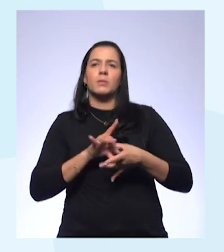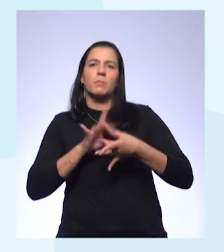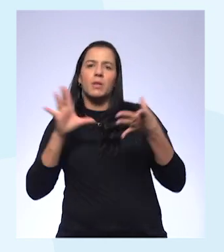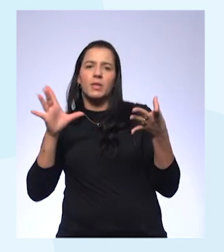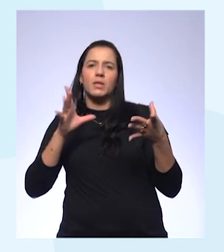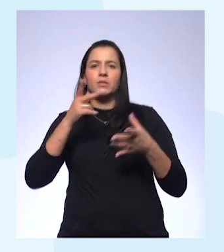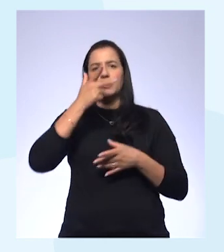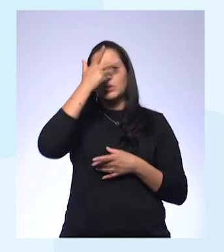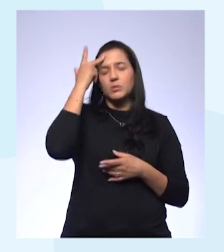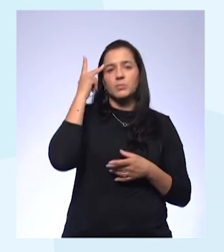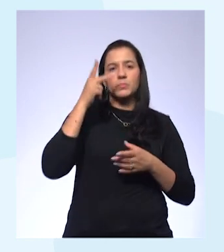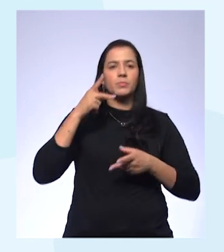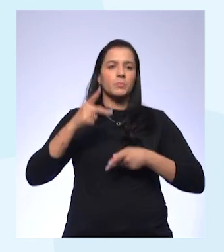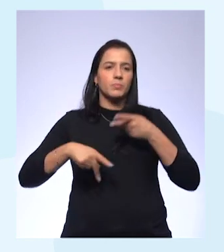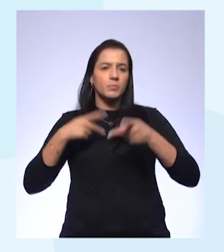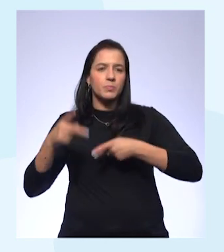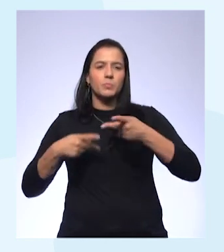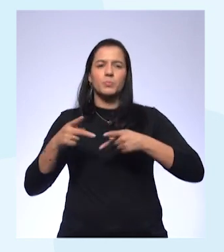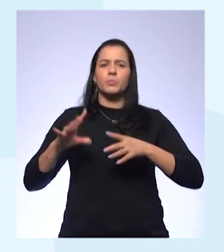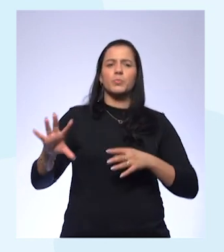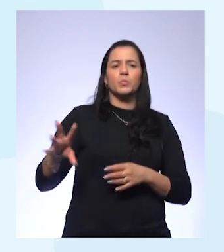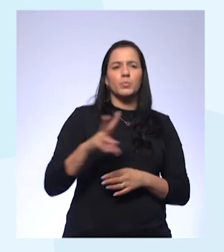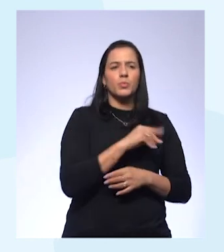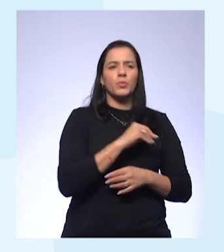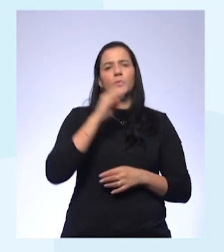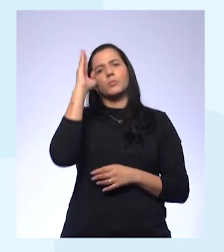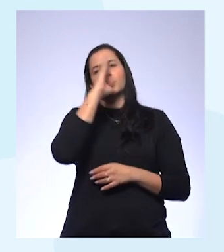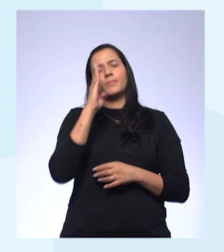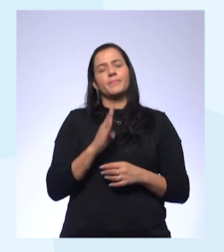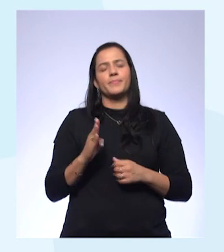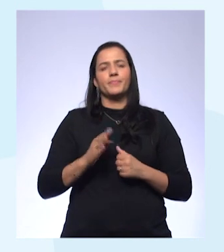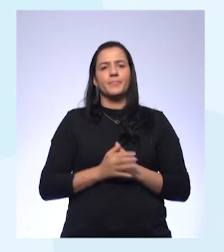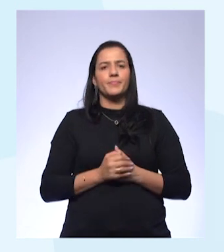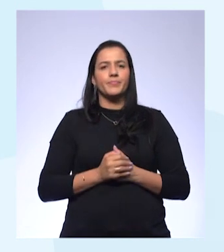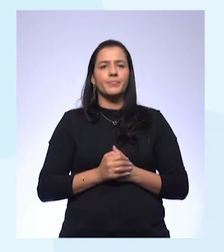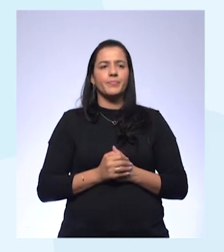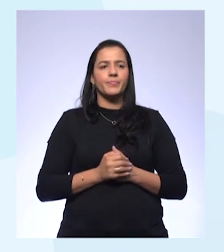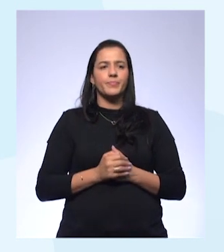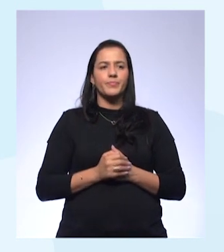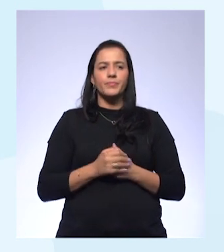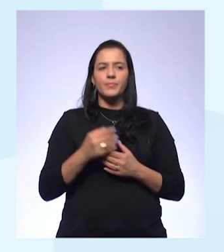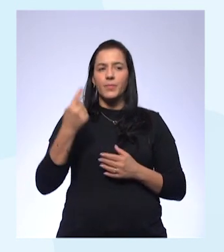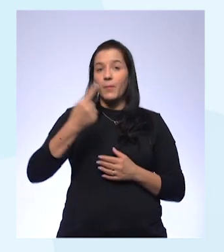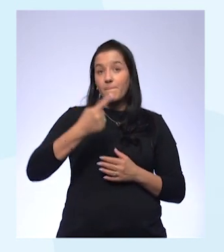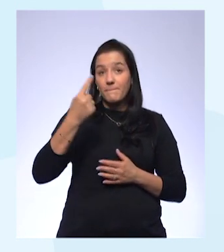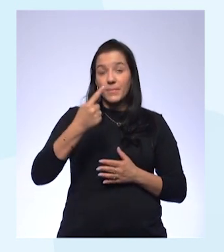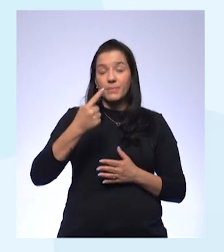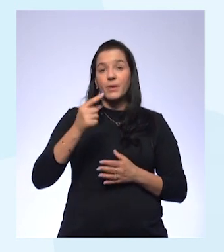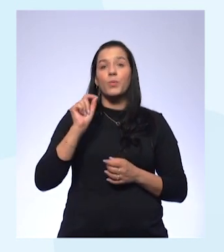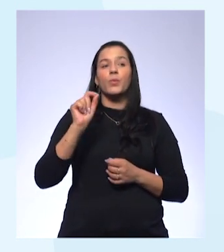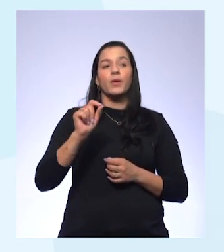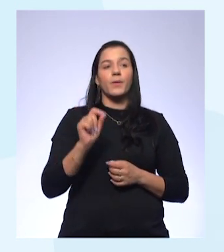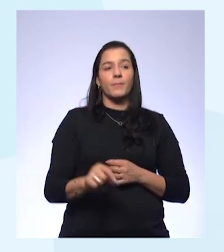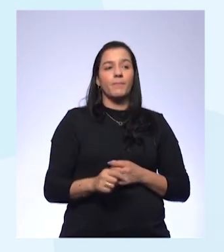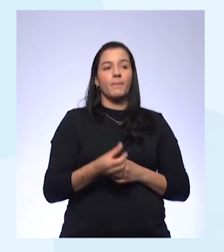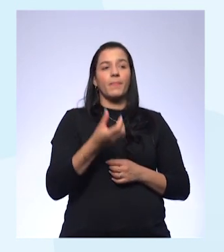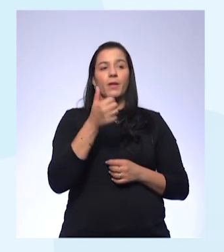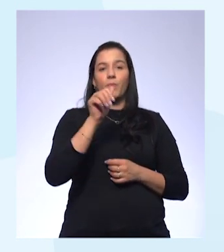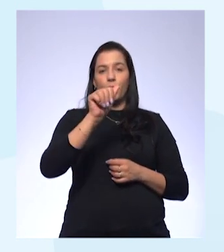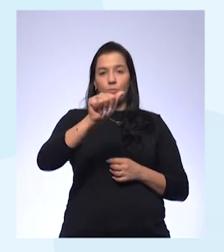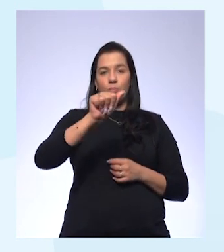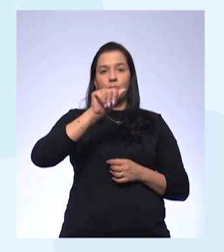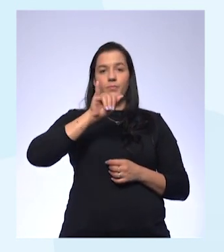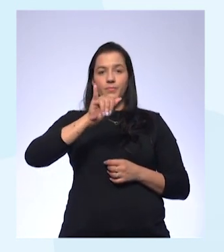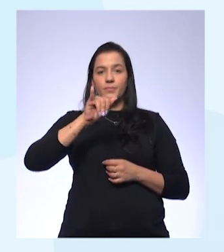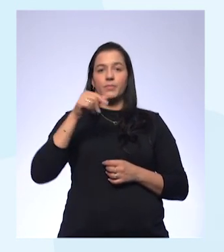liberdades políticas e civis dos brasileiros. Então, primeiro ato institucional é o AI-1,